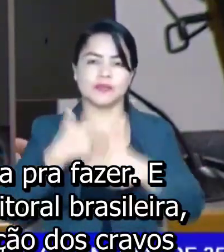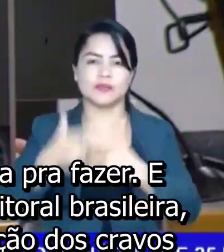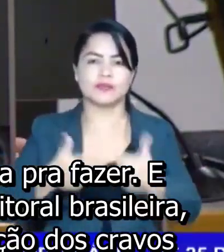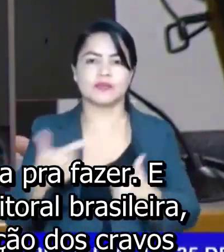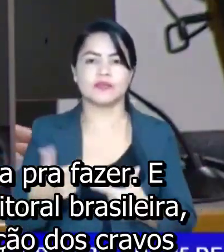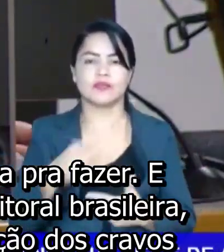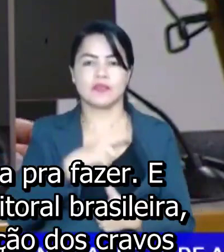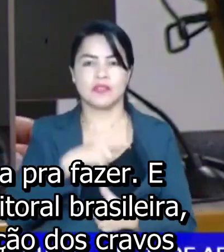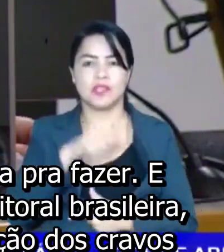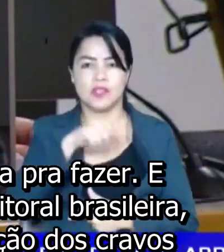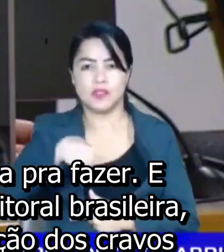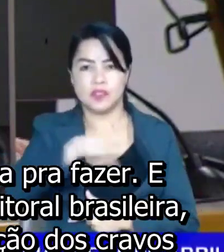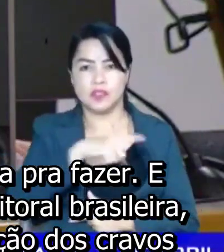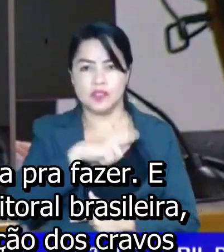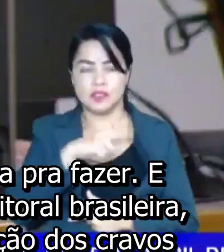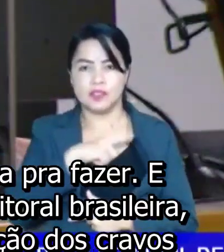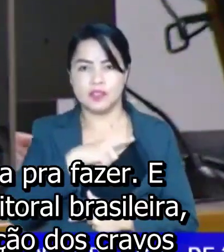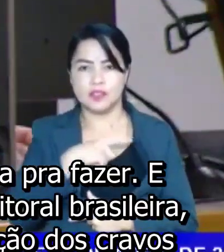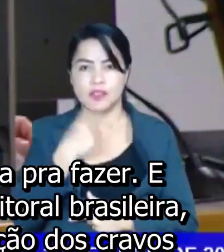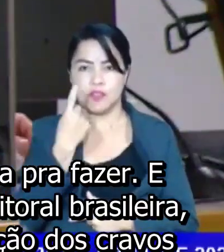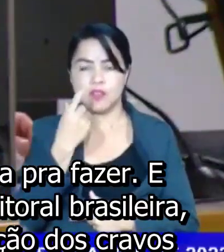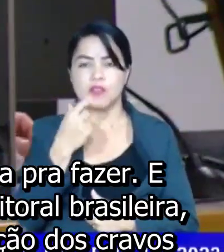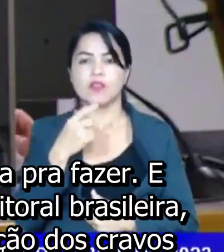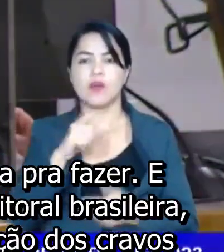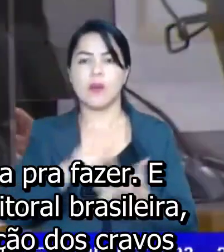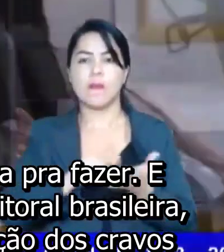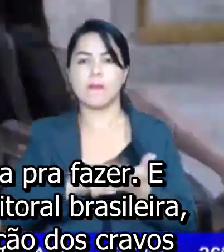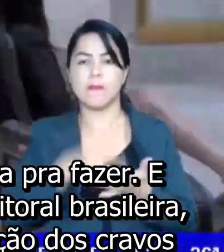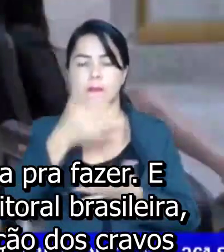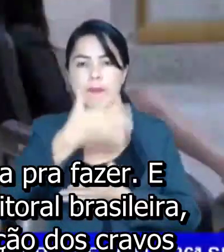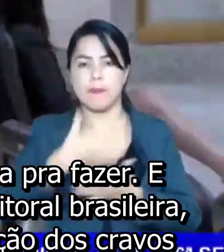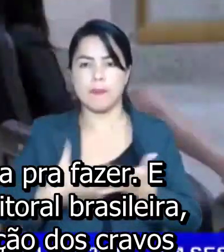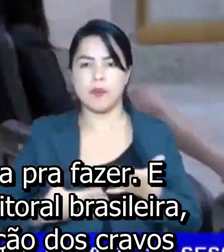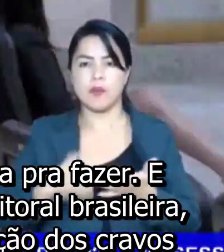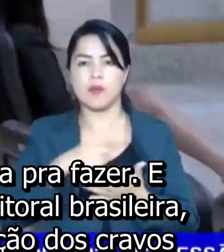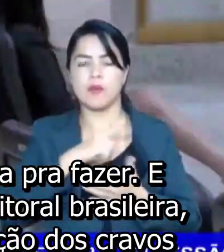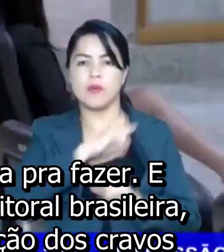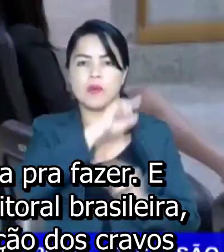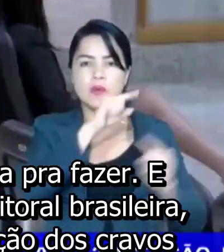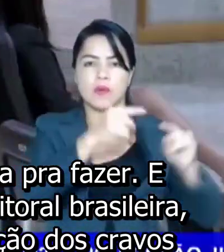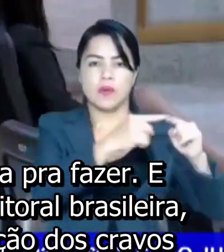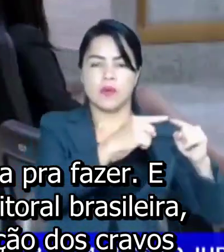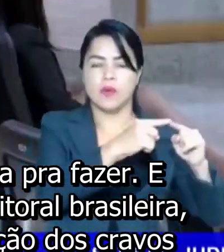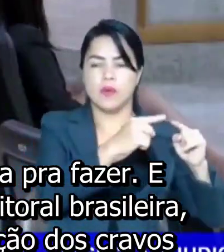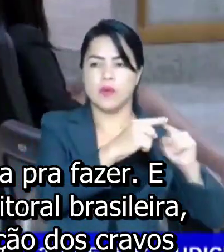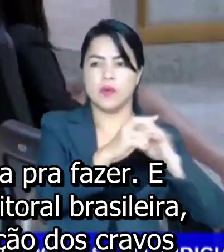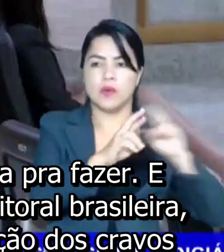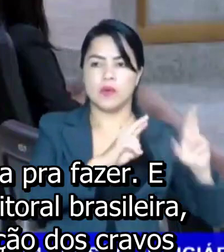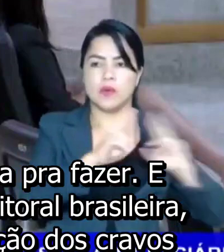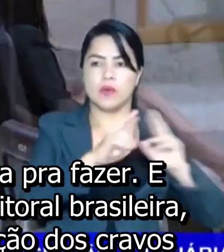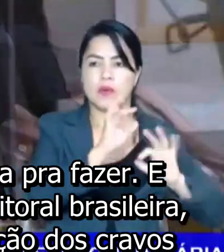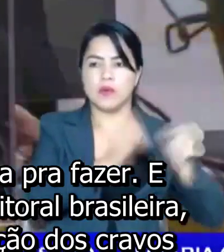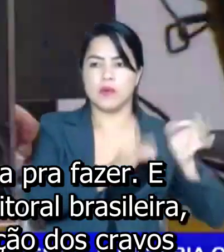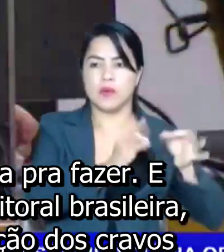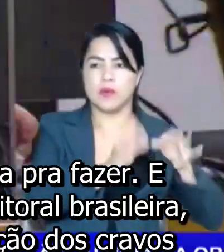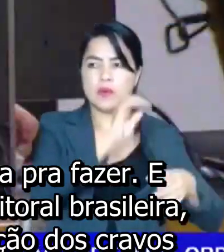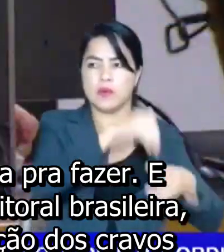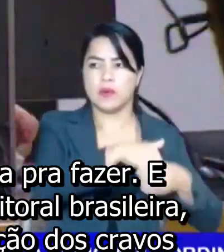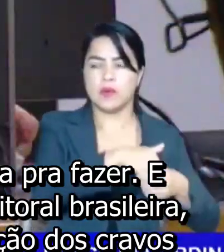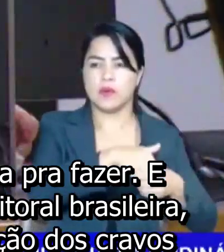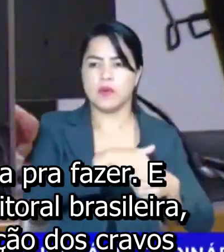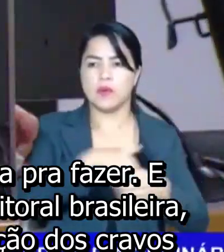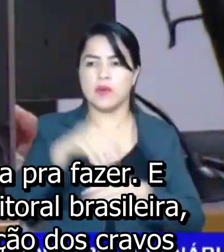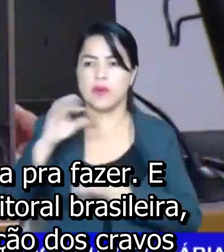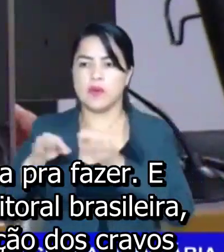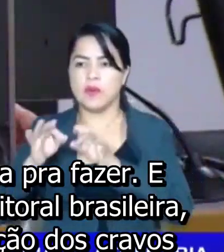vocês têm um dever de casa para fazer. Em uma folha de papel, farão uma correlação. Imagem dos primeiros assentos ao lado esquerdo do plenário. Em